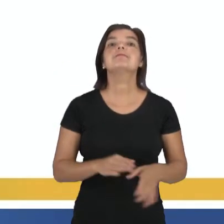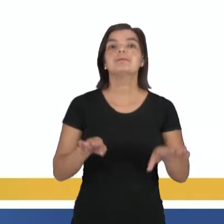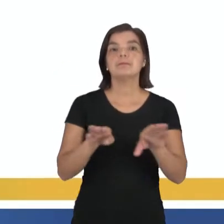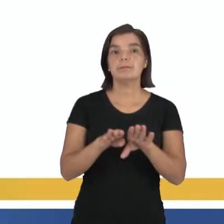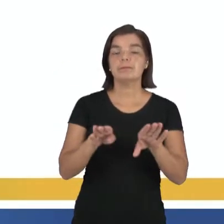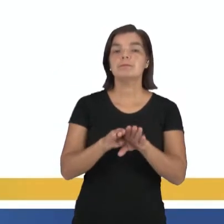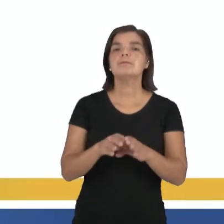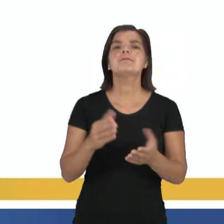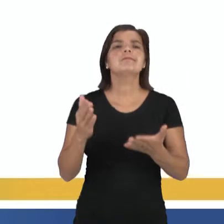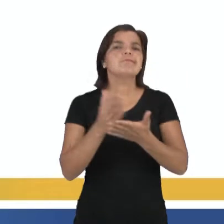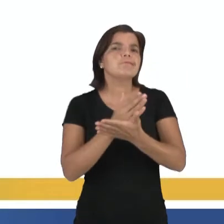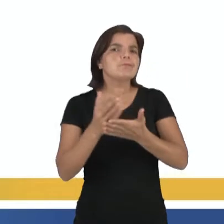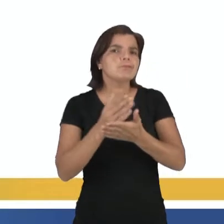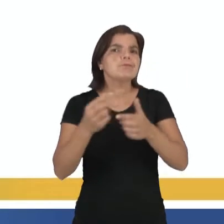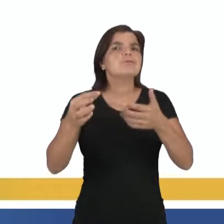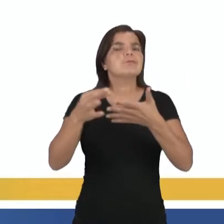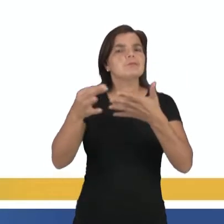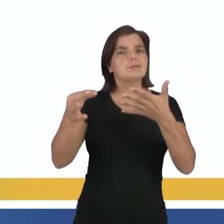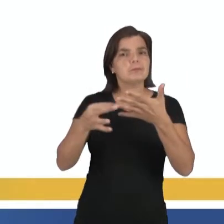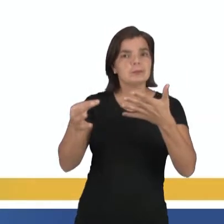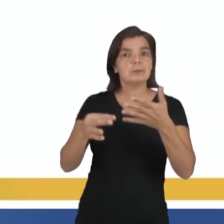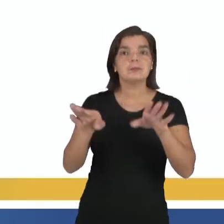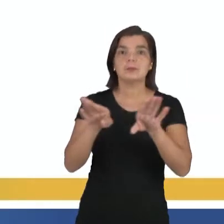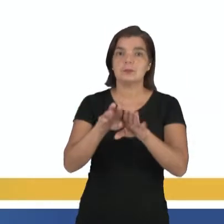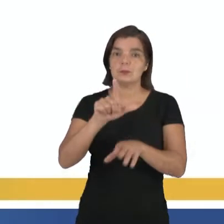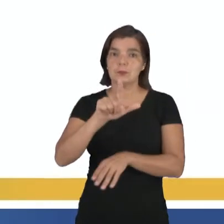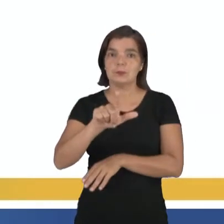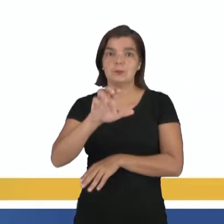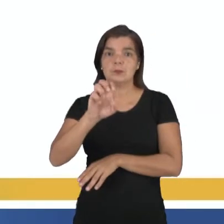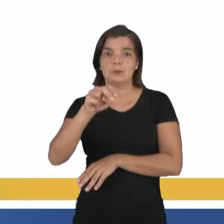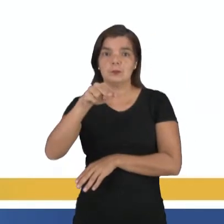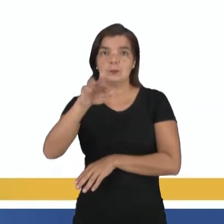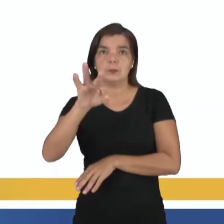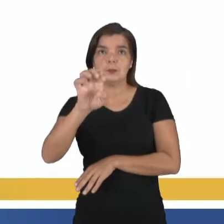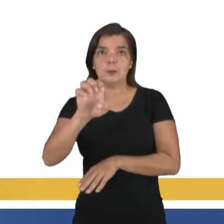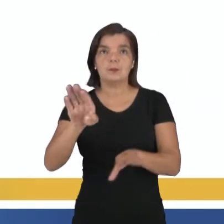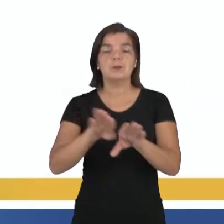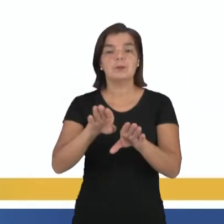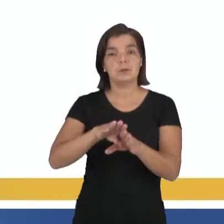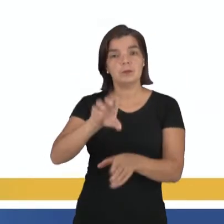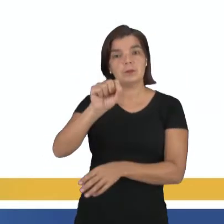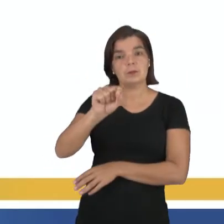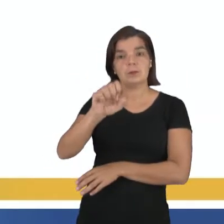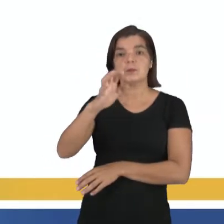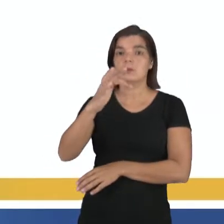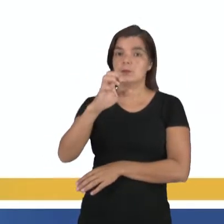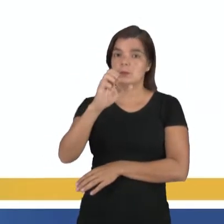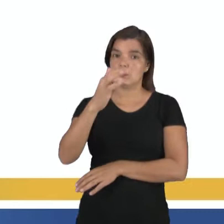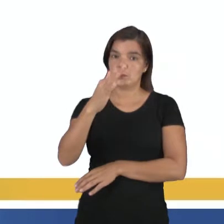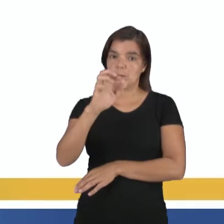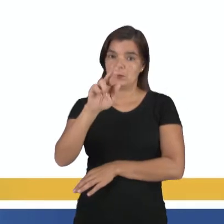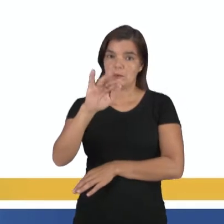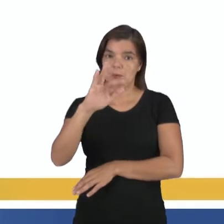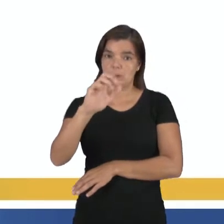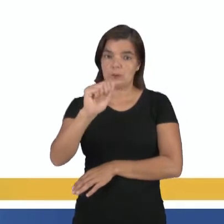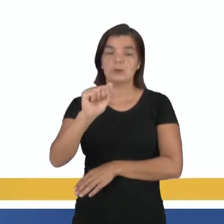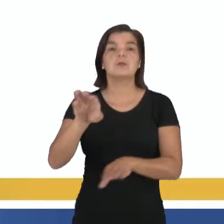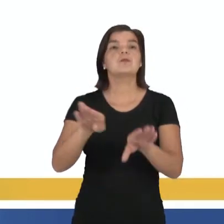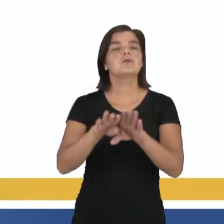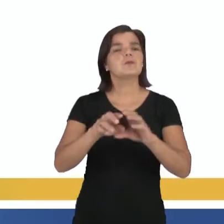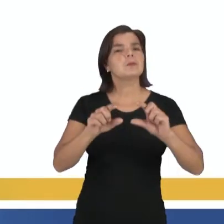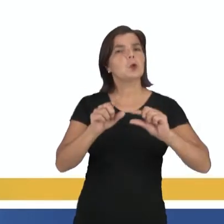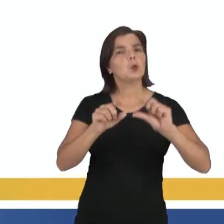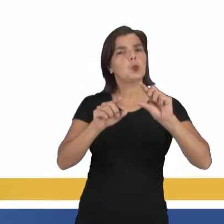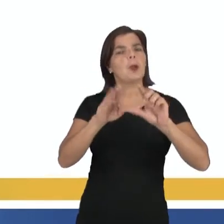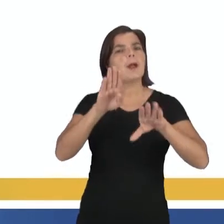Essas lentes elas têm algumas propriedades, a gente está falando aqui das lentes delgadas, são as lentes esféricas, que elas têm espessuras diferentes dependendo